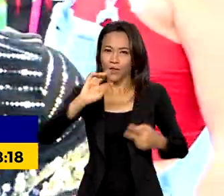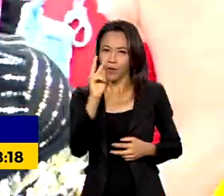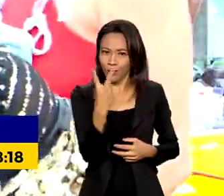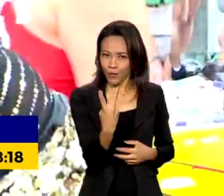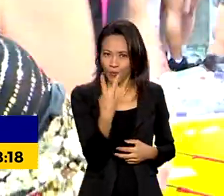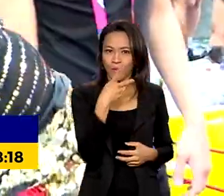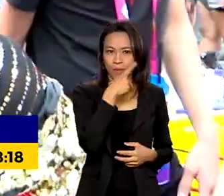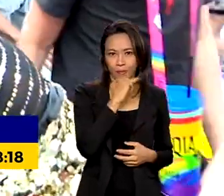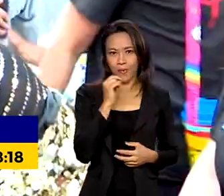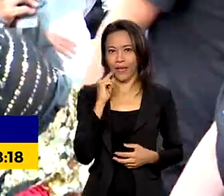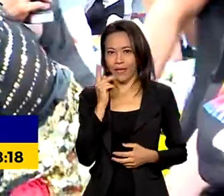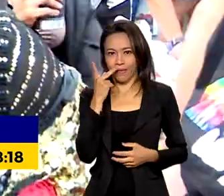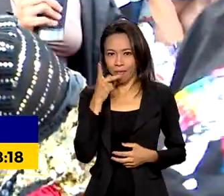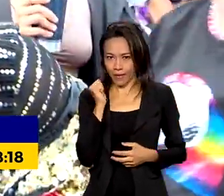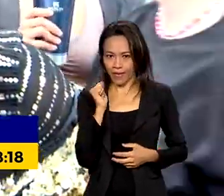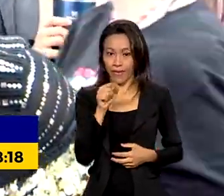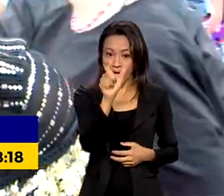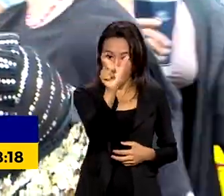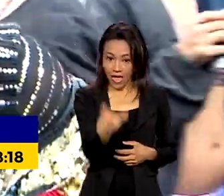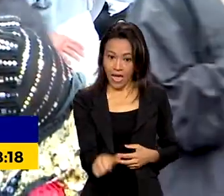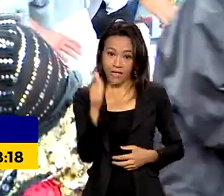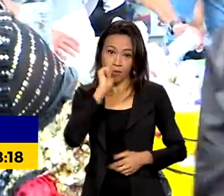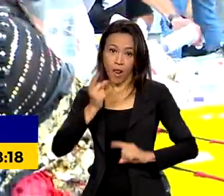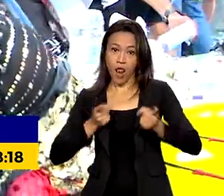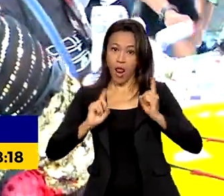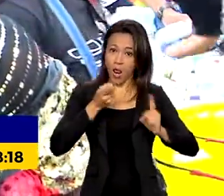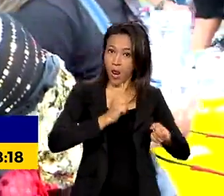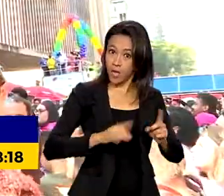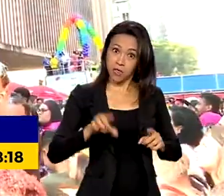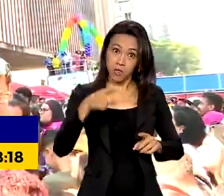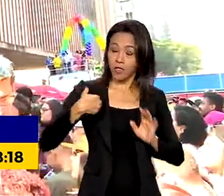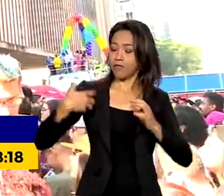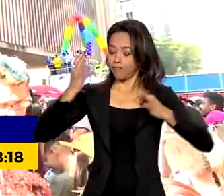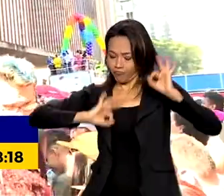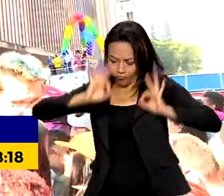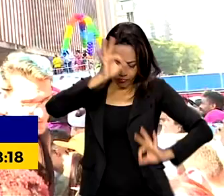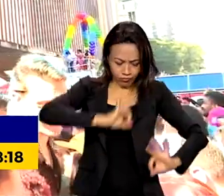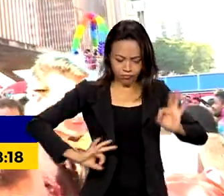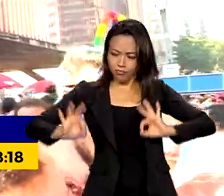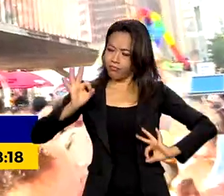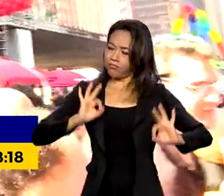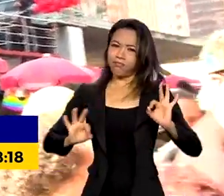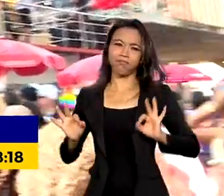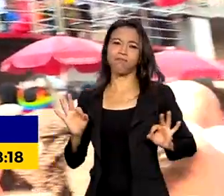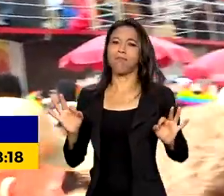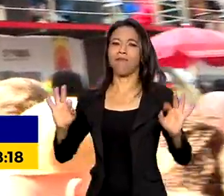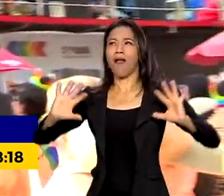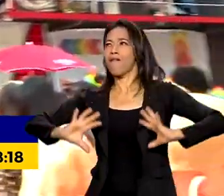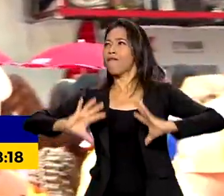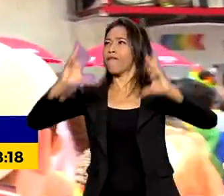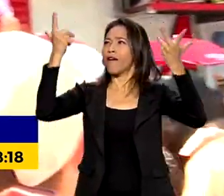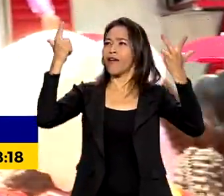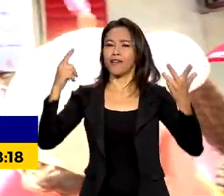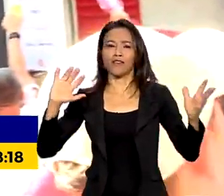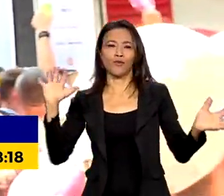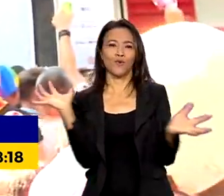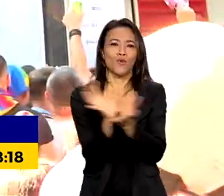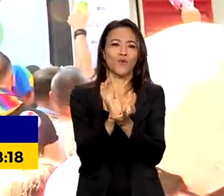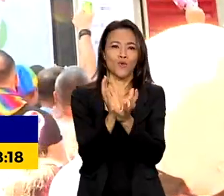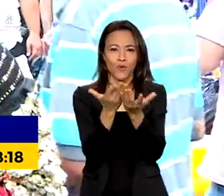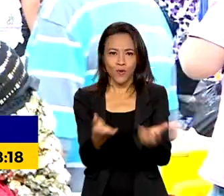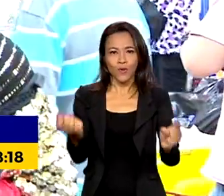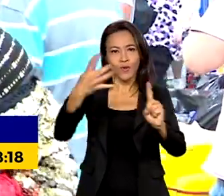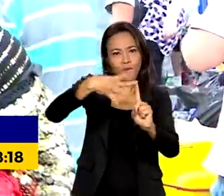Aos 70 anos, essa travesti se enfeitou toda para curtir a festa maior da comunidade